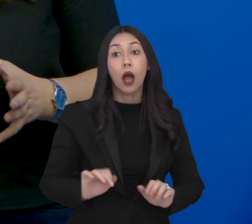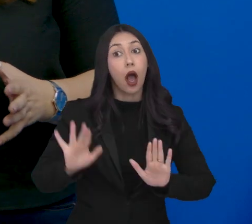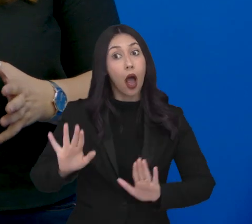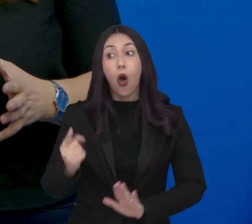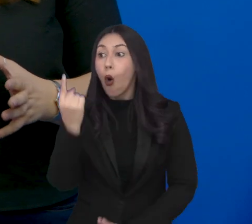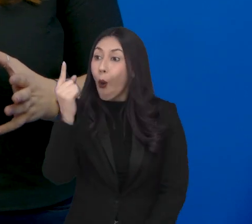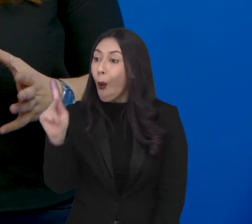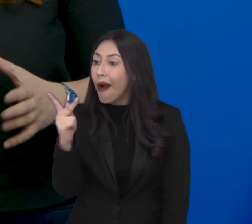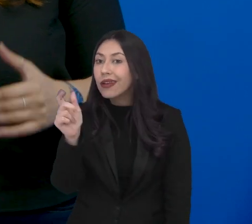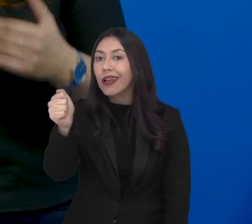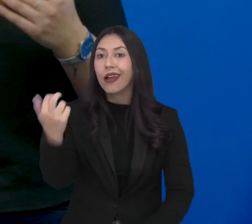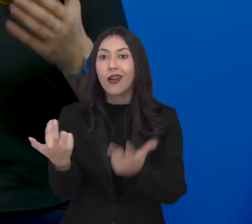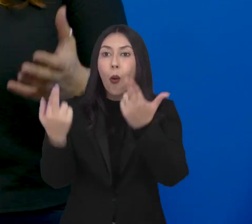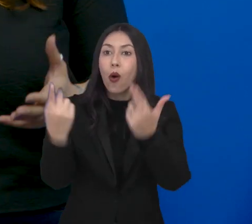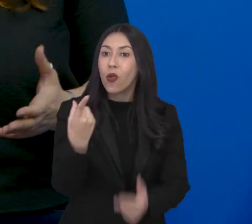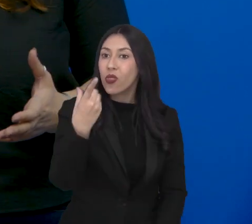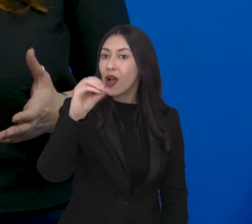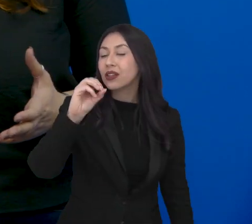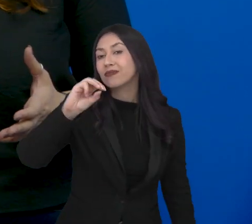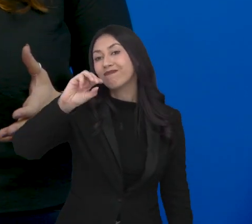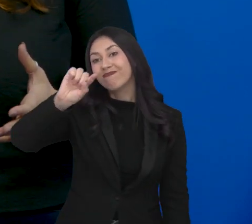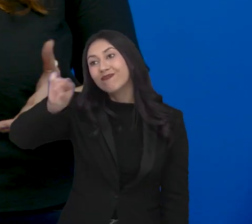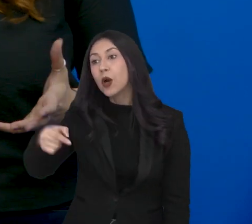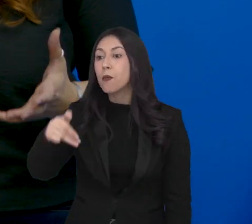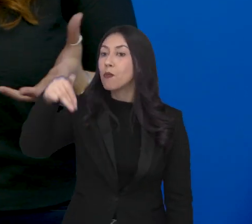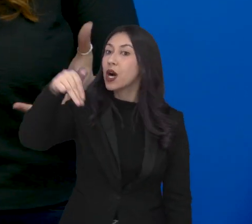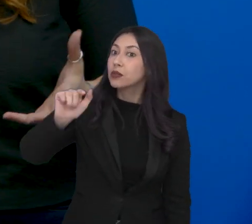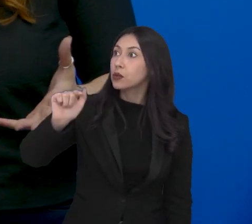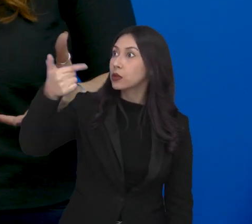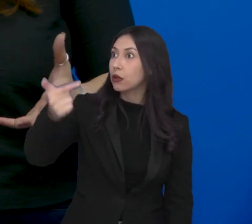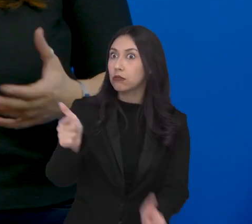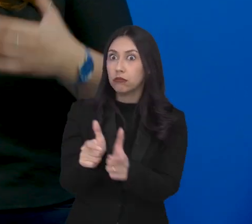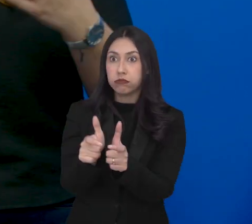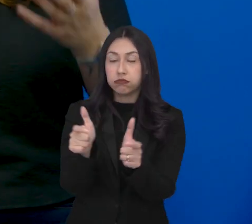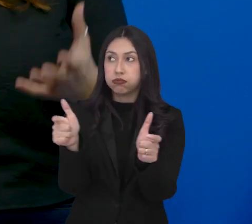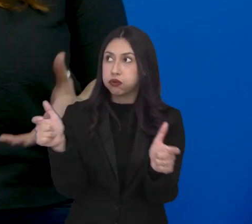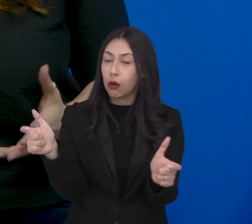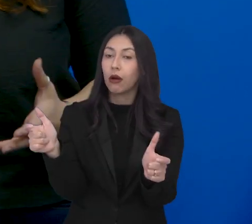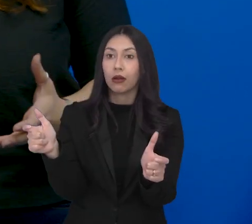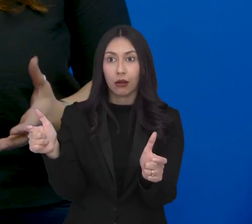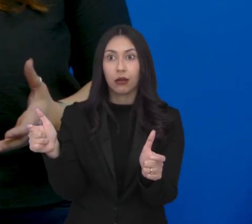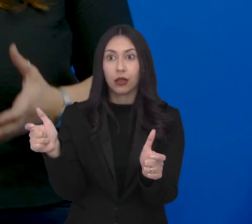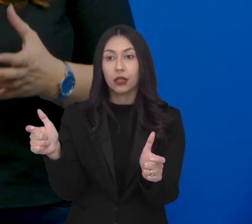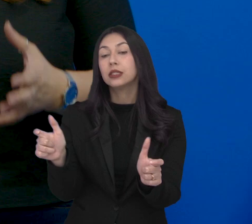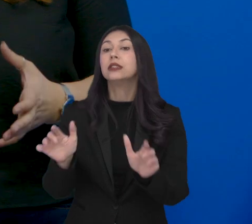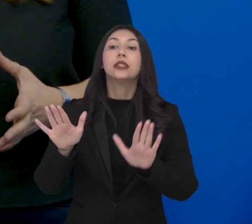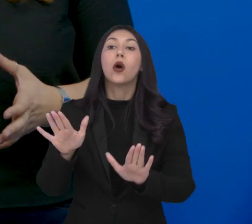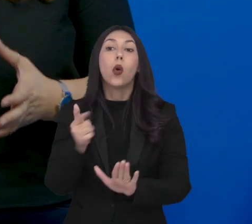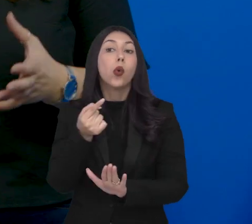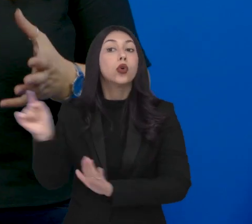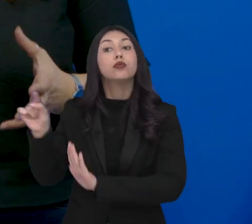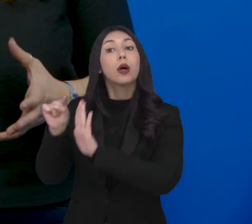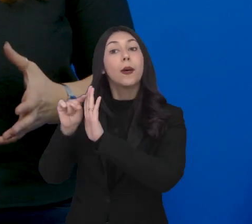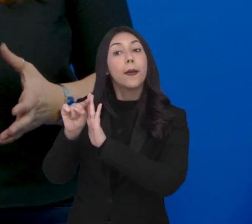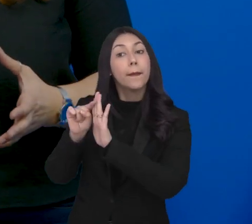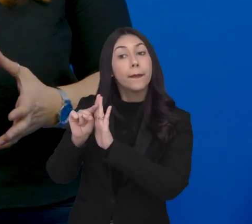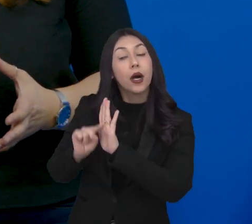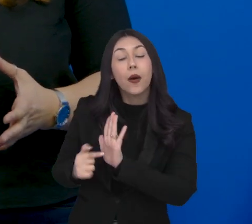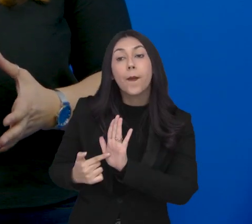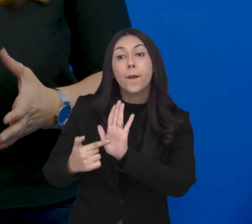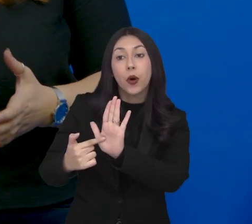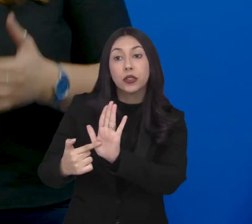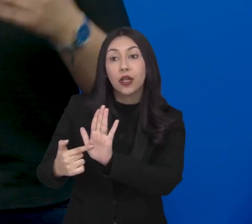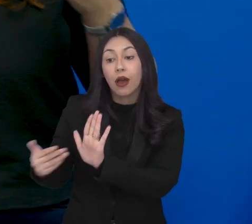cada hectare é equivalente a 10 mil metros quadrados. É até difícil de ter ideia dessa dimensão. E o último levantamento do